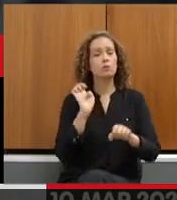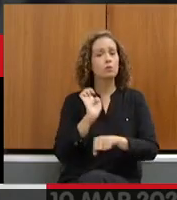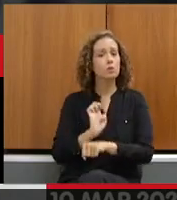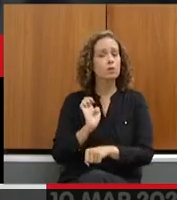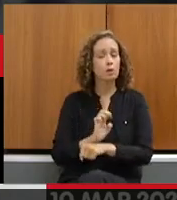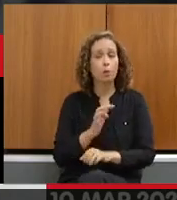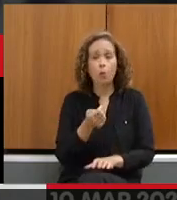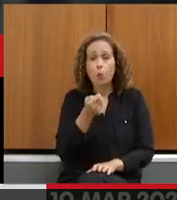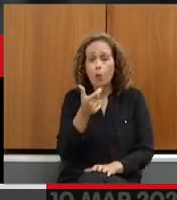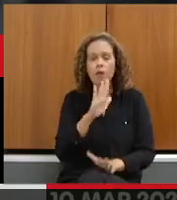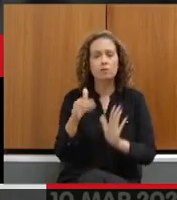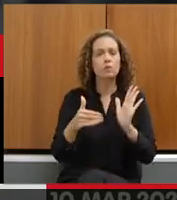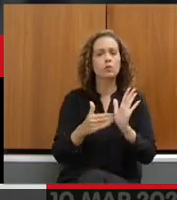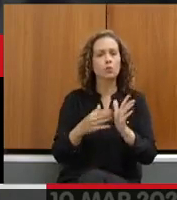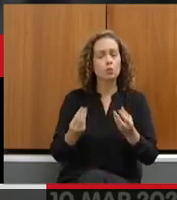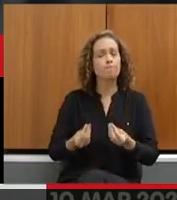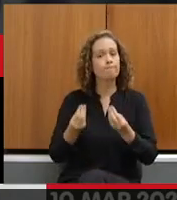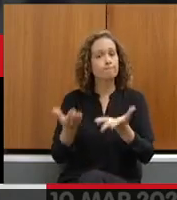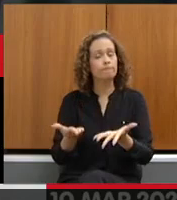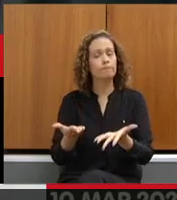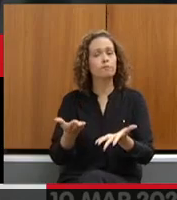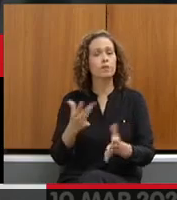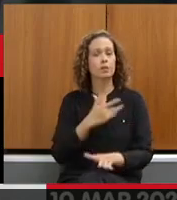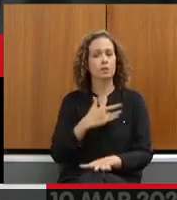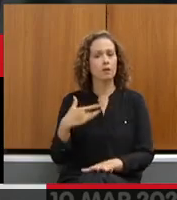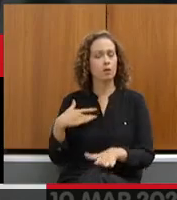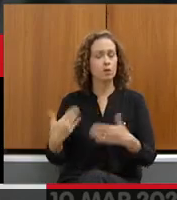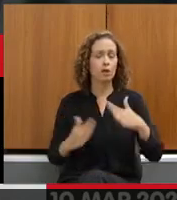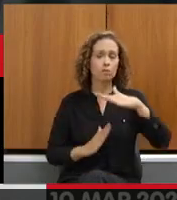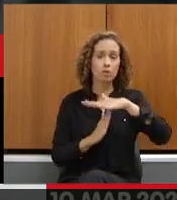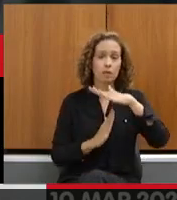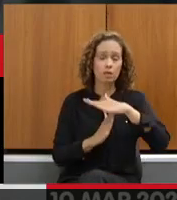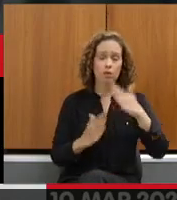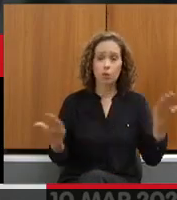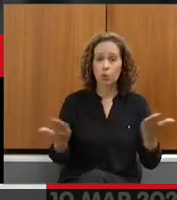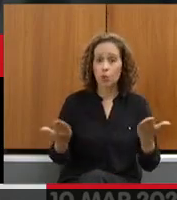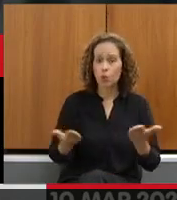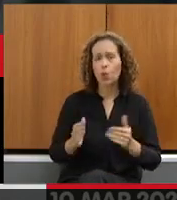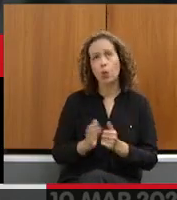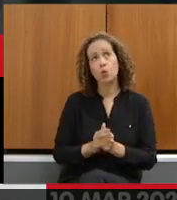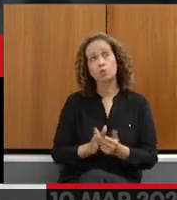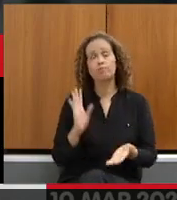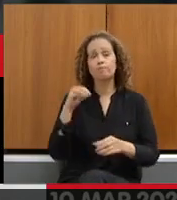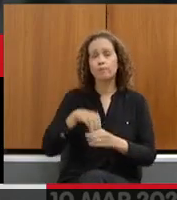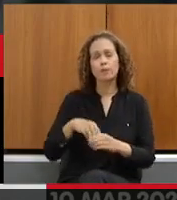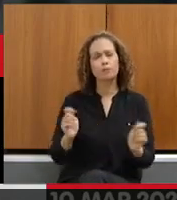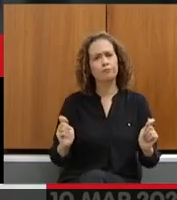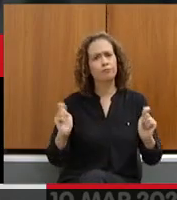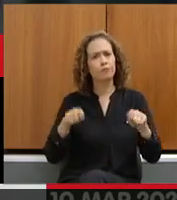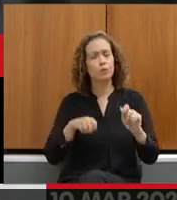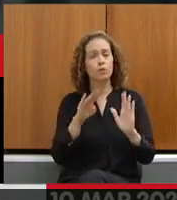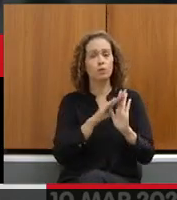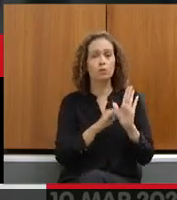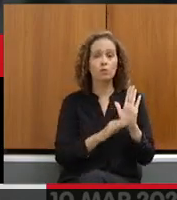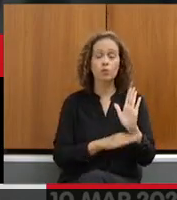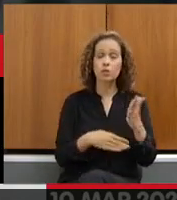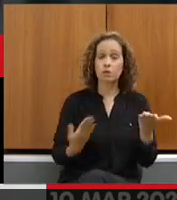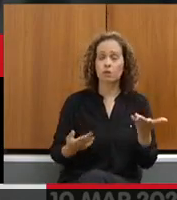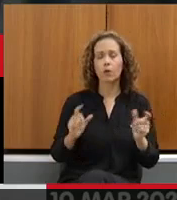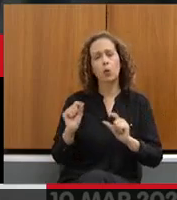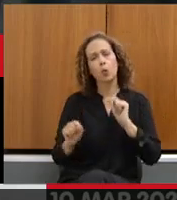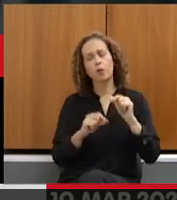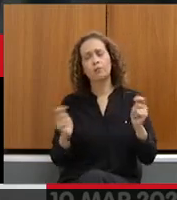parece quase tudo é então assim as limitações que tem hoje só as limitações do possível o que é é é possível